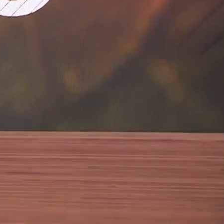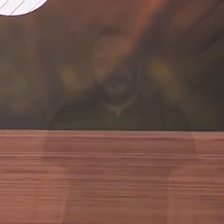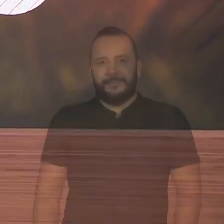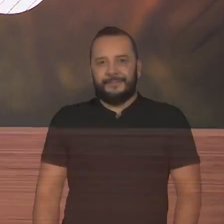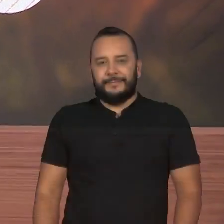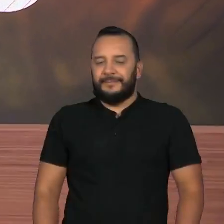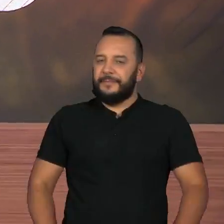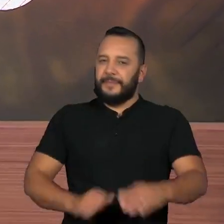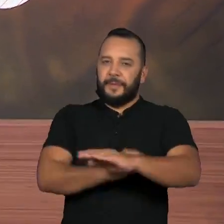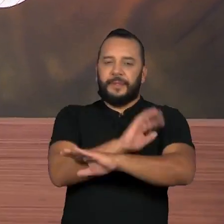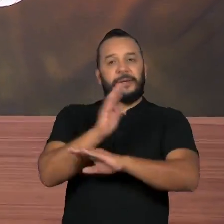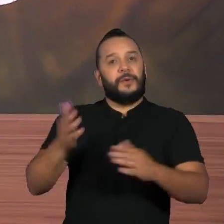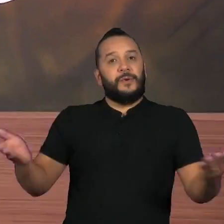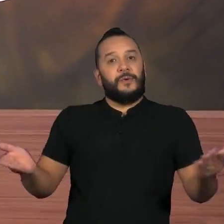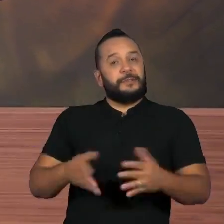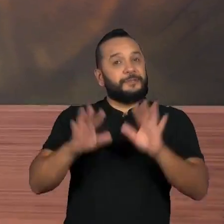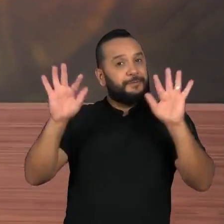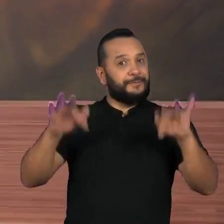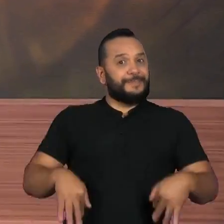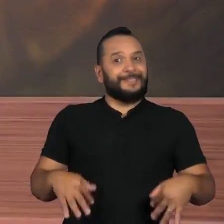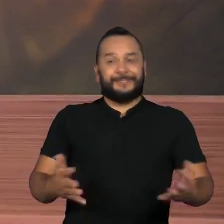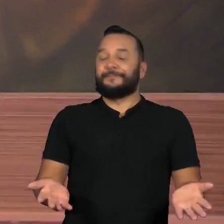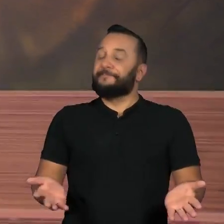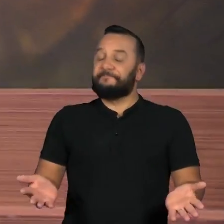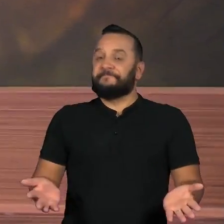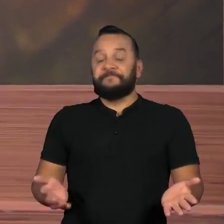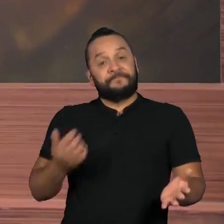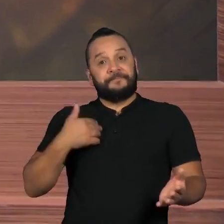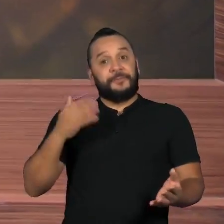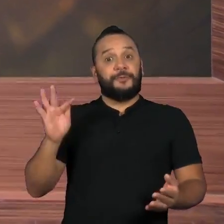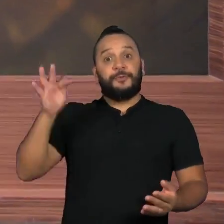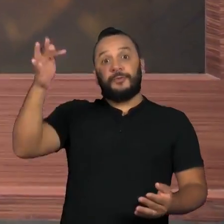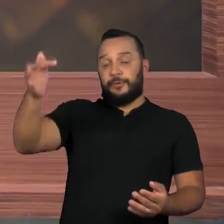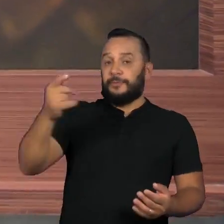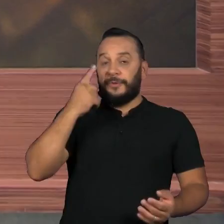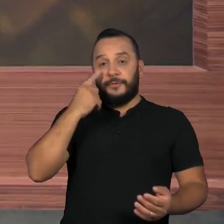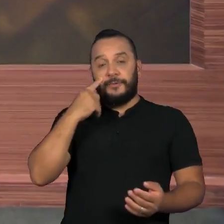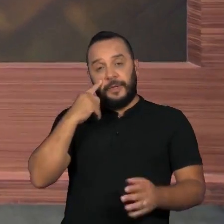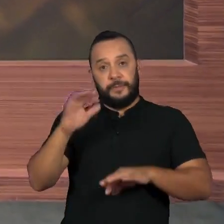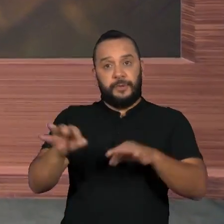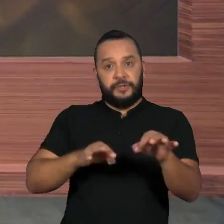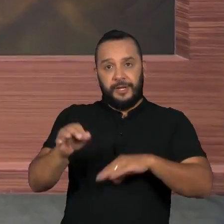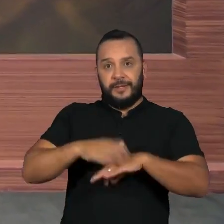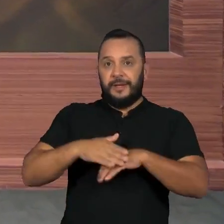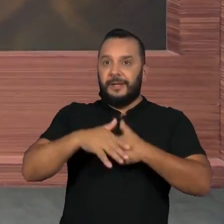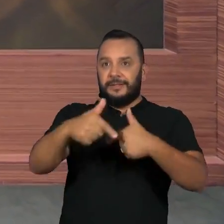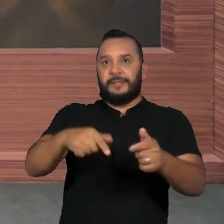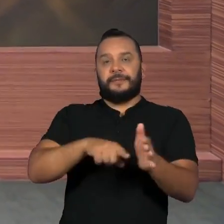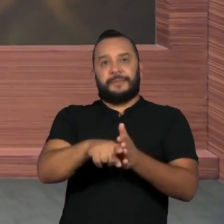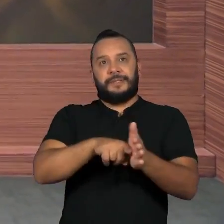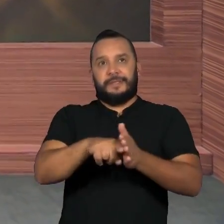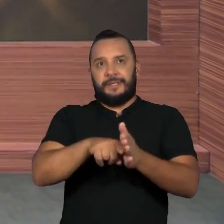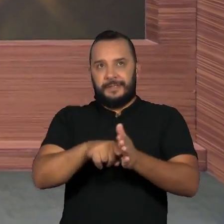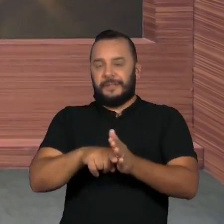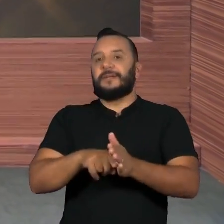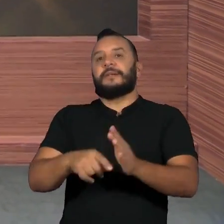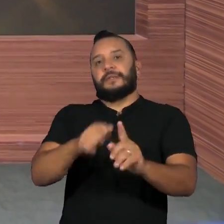O Repórter Eco de hoje fica por aqui. No próximo programa, você acompanha mais projetos, ações e